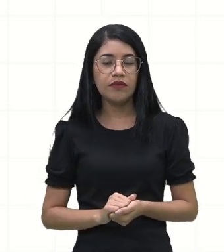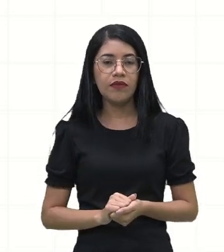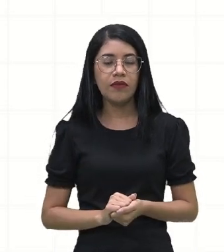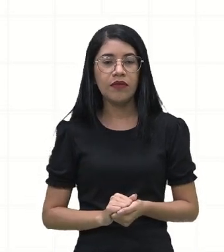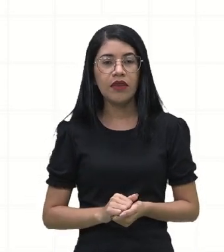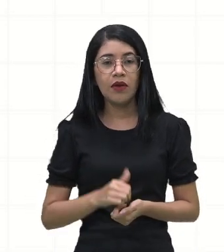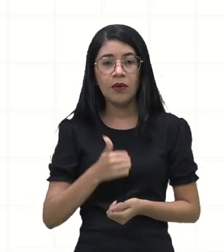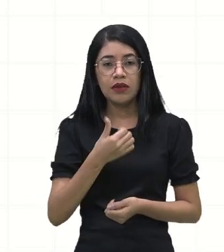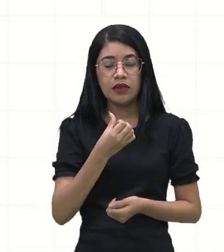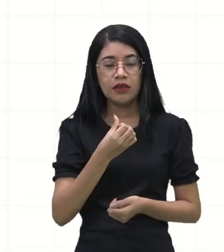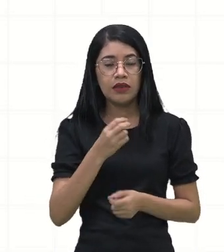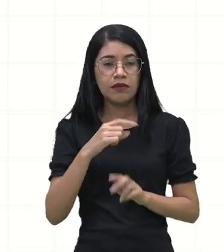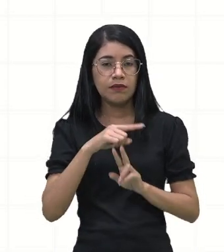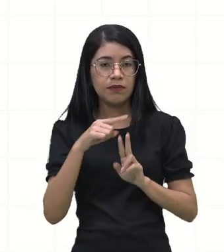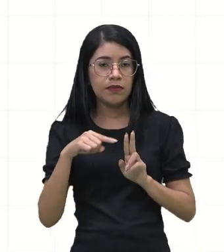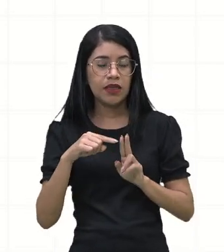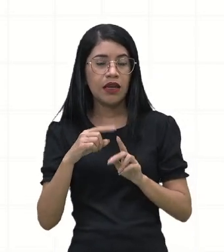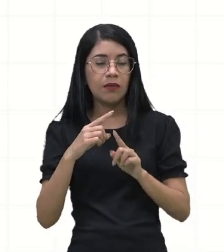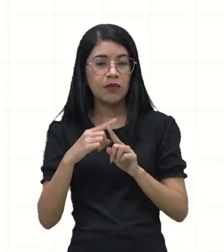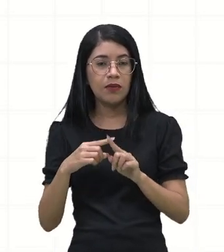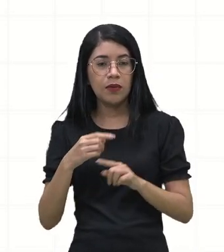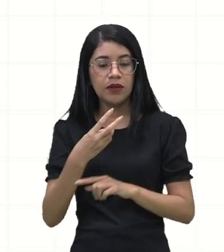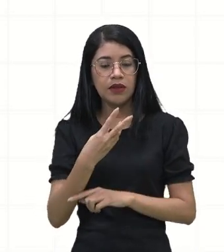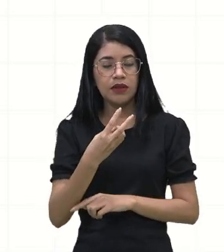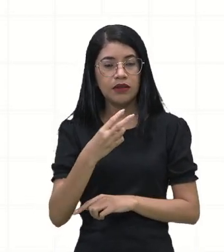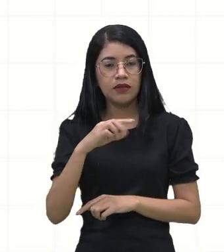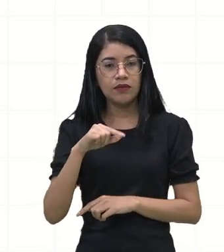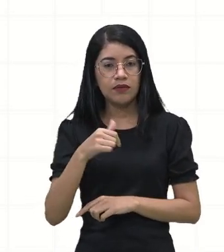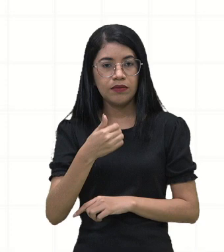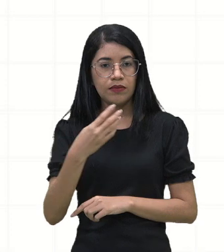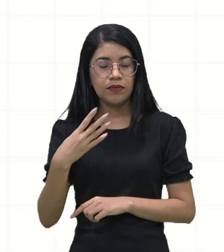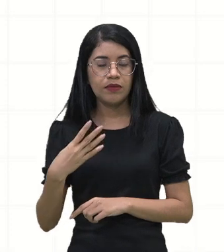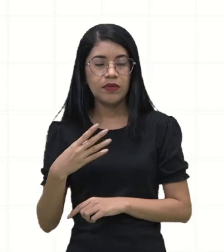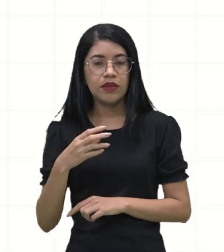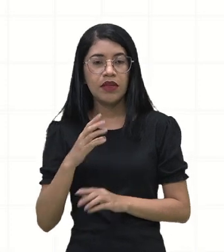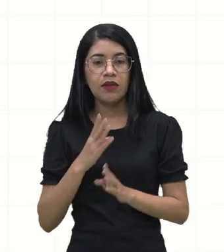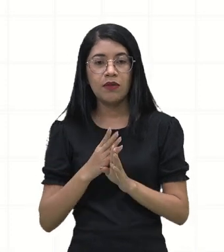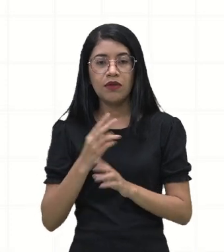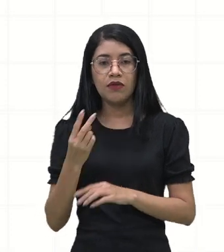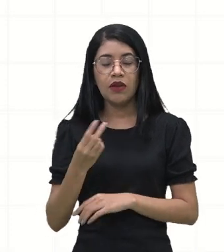Ou, se você multiplicar por 3,14, tá? Você vai ter